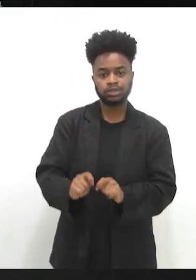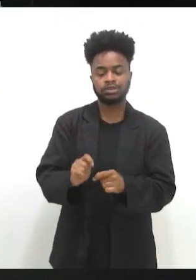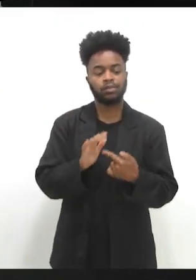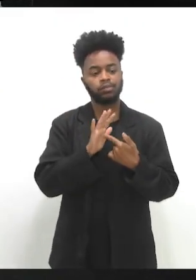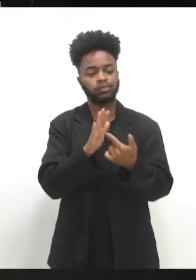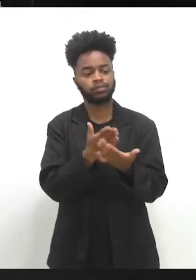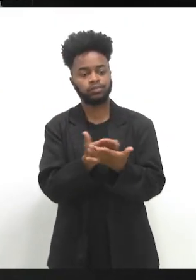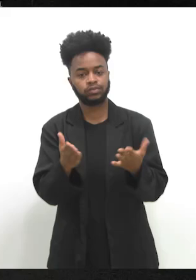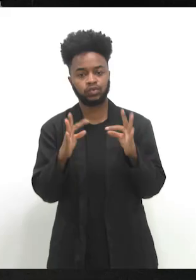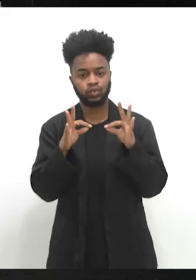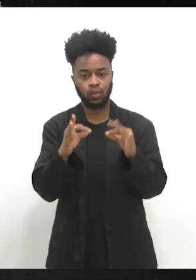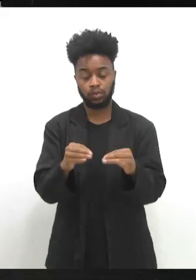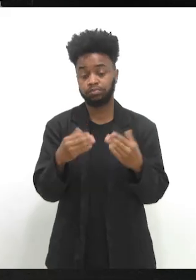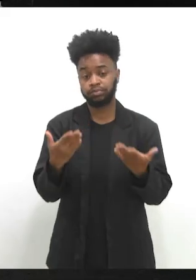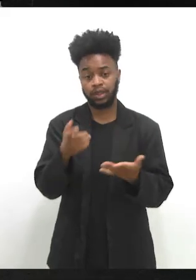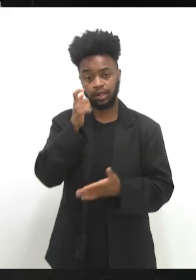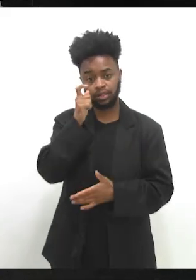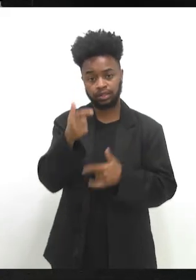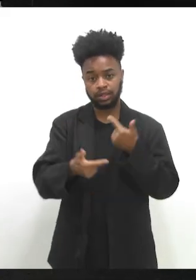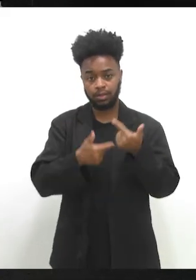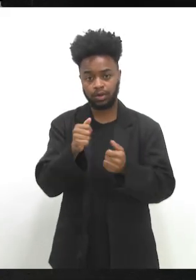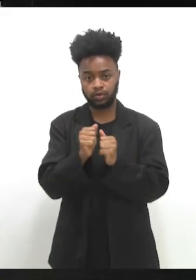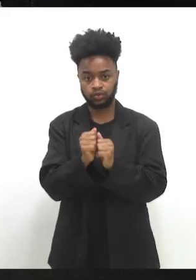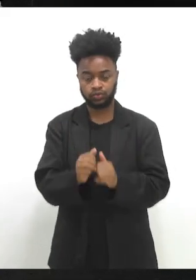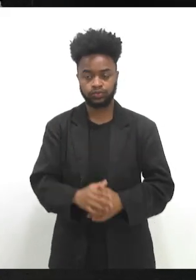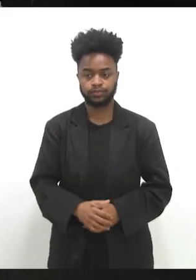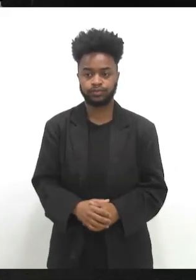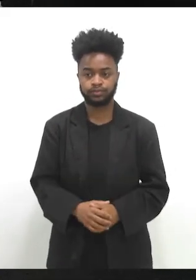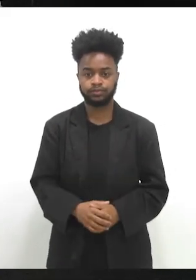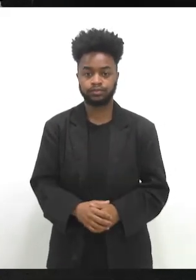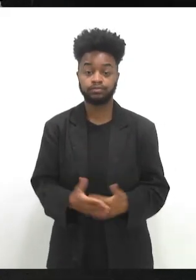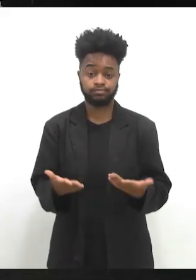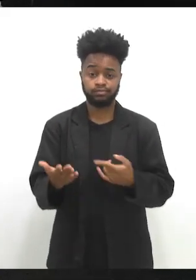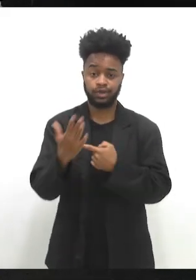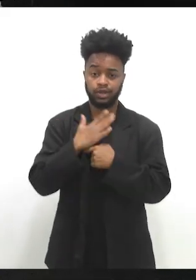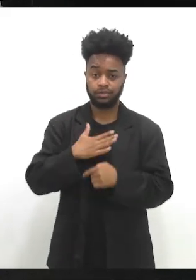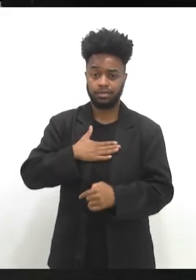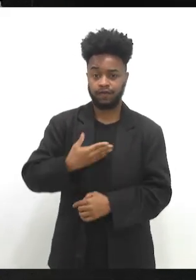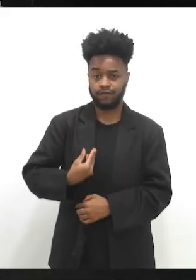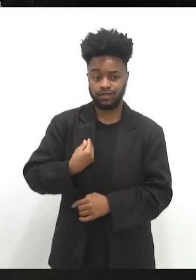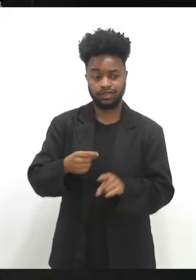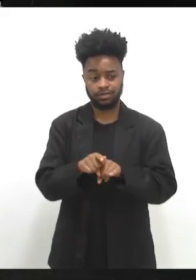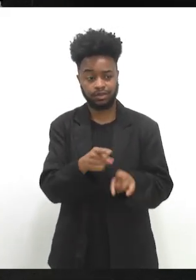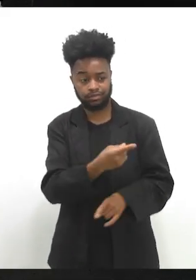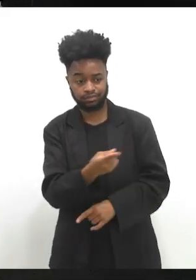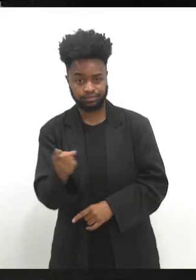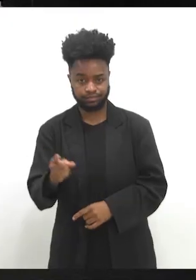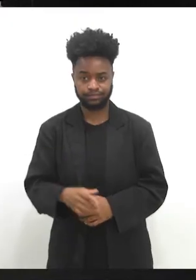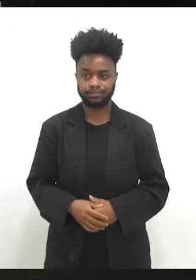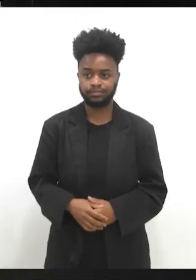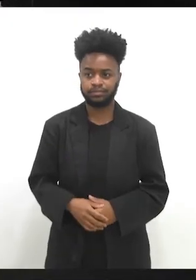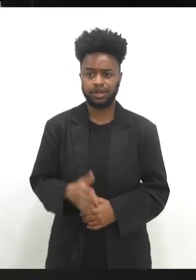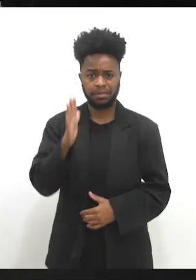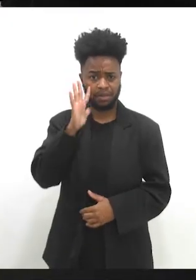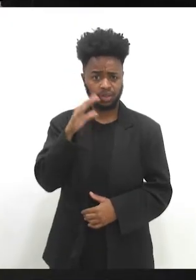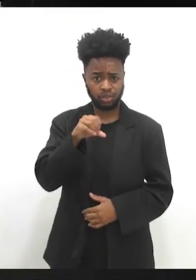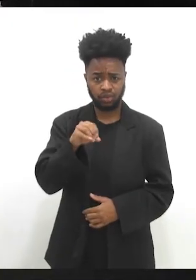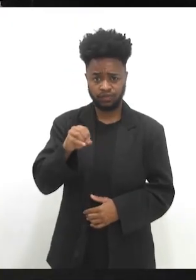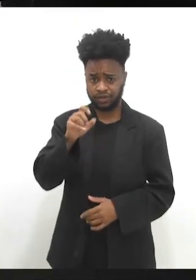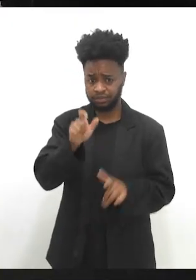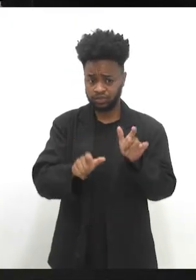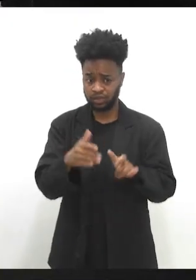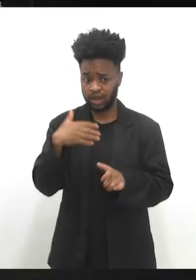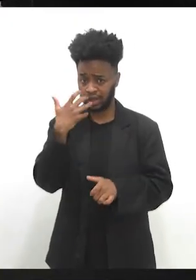dele para todo mundo. Então, isso é interessante de trabalhar nesse sentido, que facilita a minha vida e a deles também. Eu imagino, né? 90